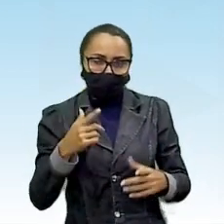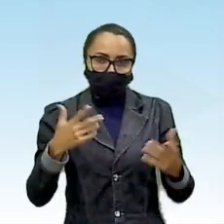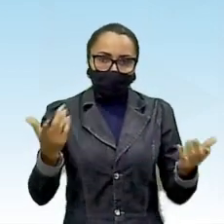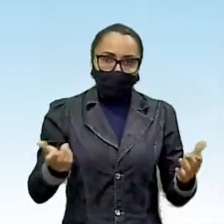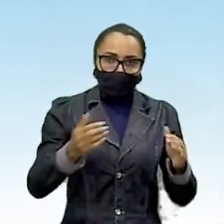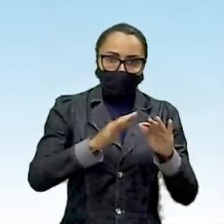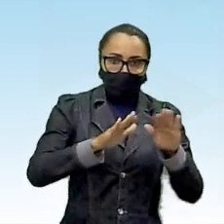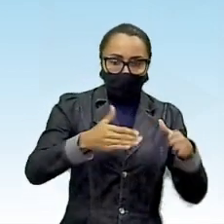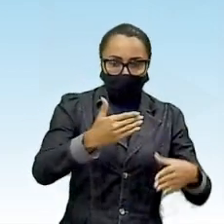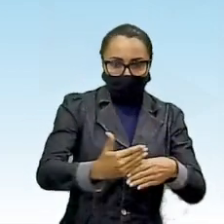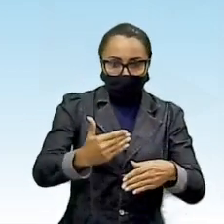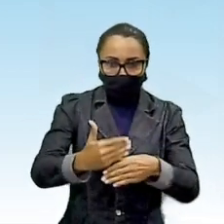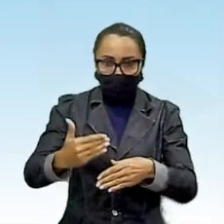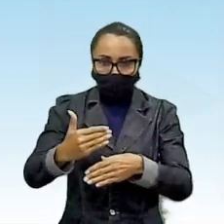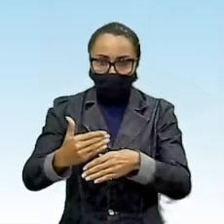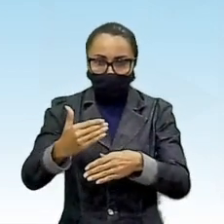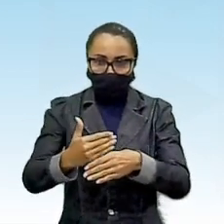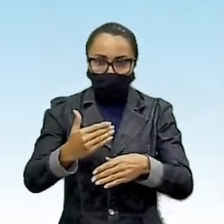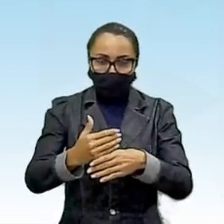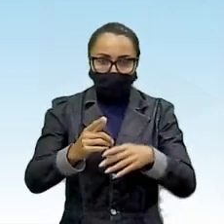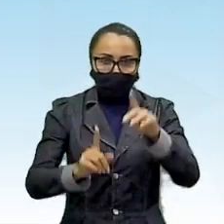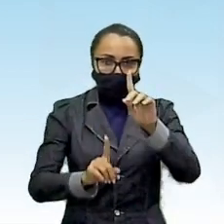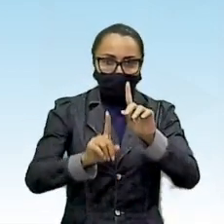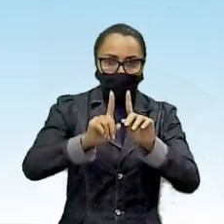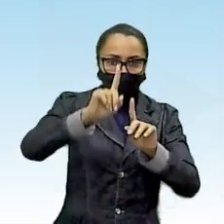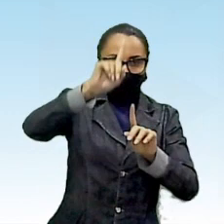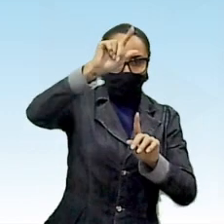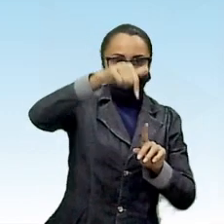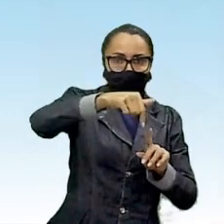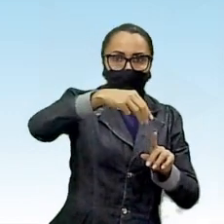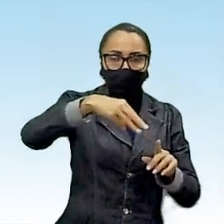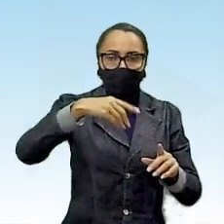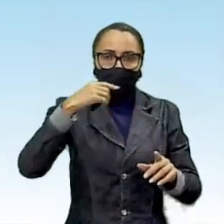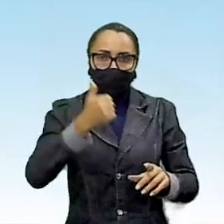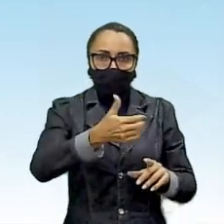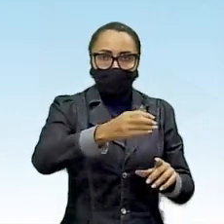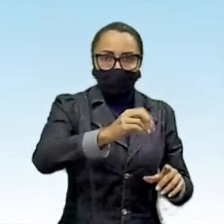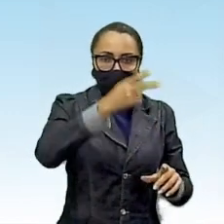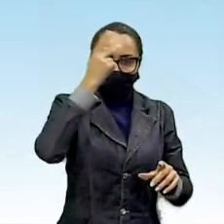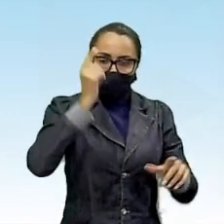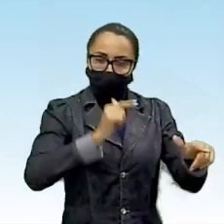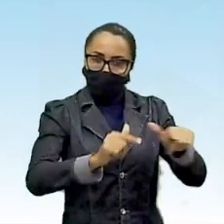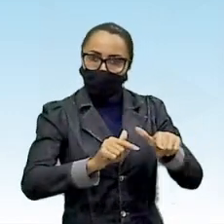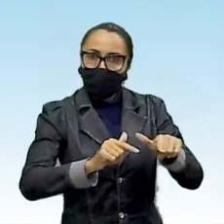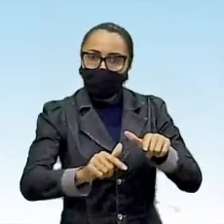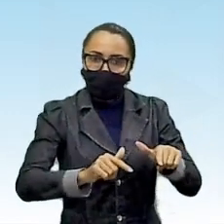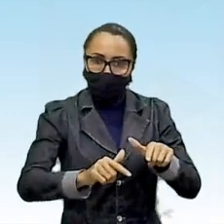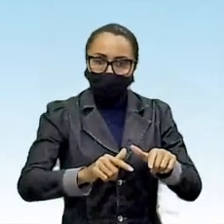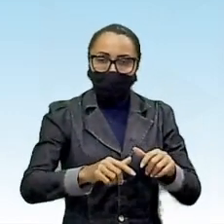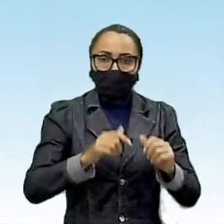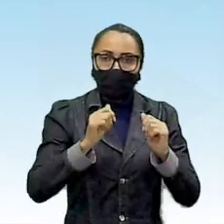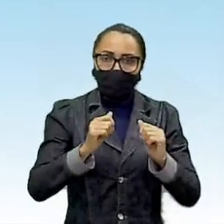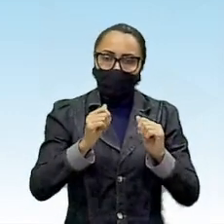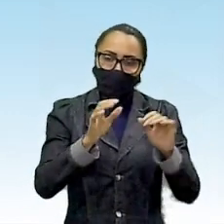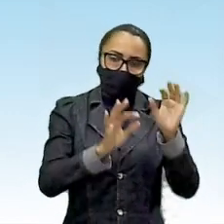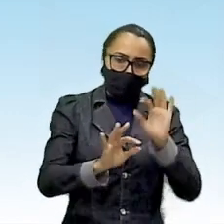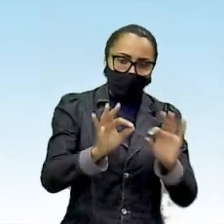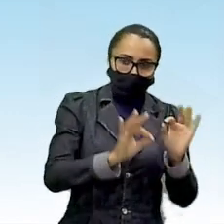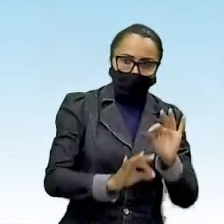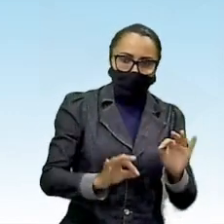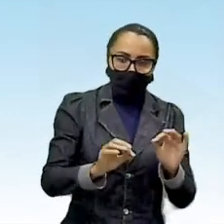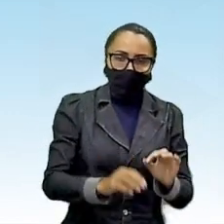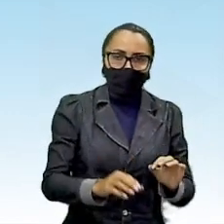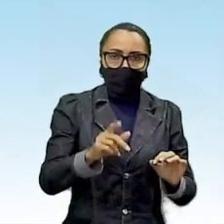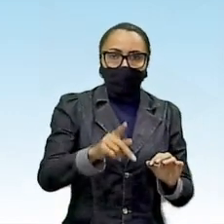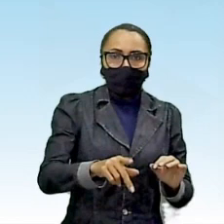7 metros de altura e máximo de 10 trabalhadores, pode ser realizado, né, elaborado o PGR